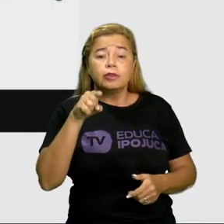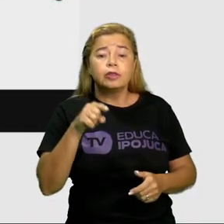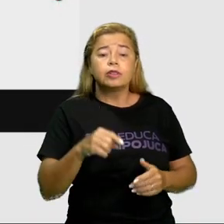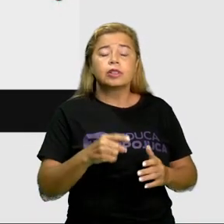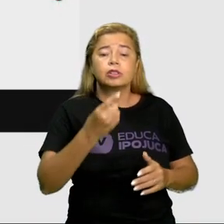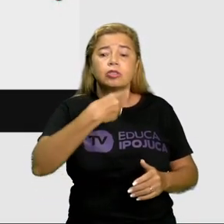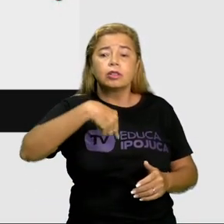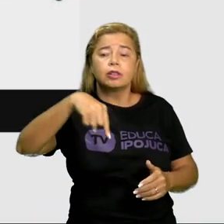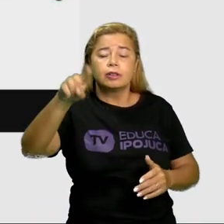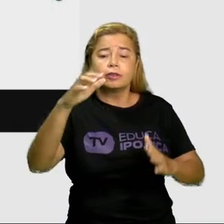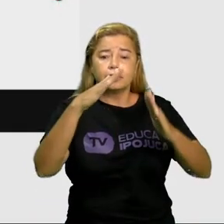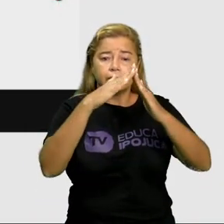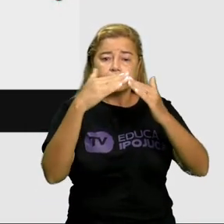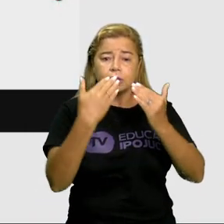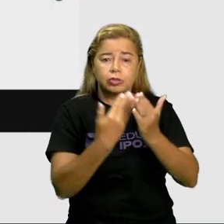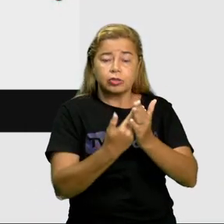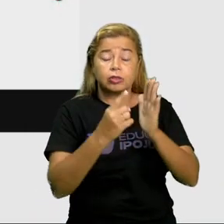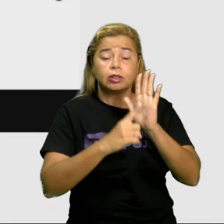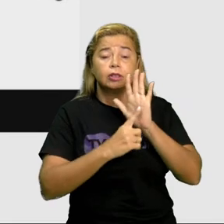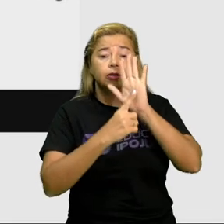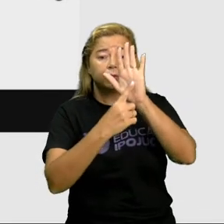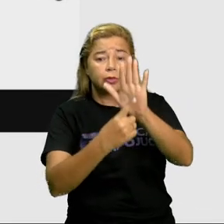tá? Vocês vão levar